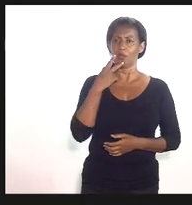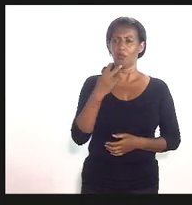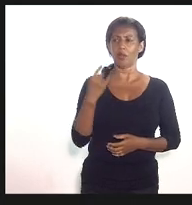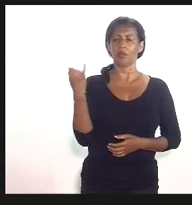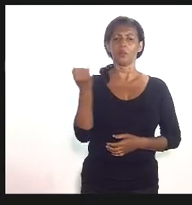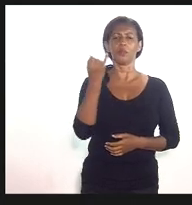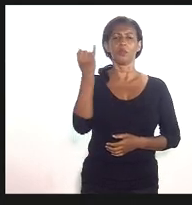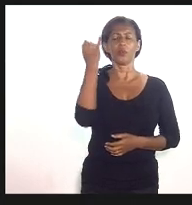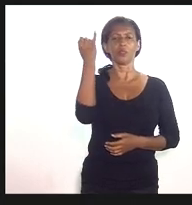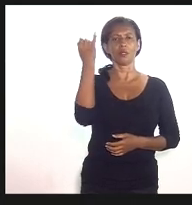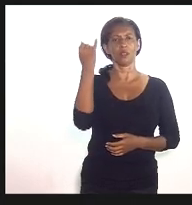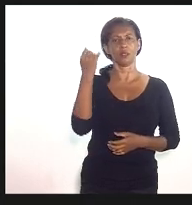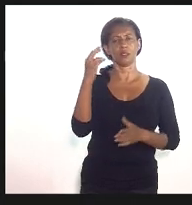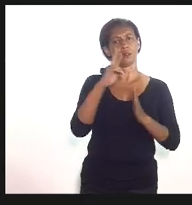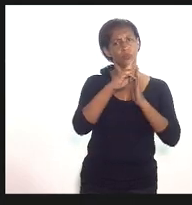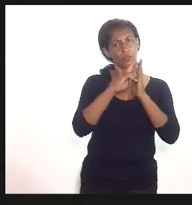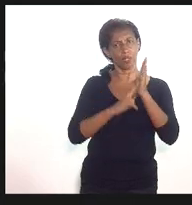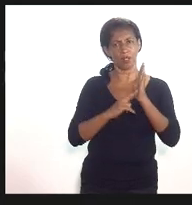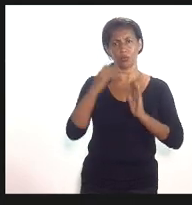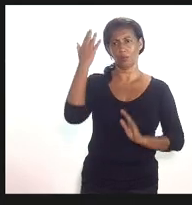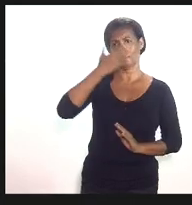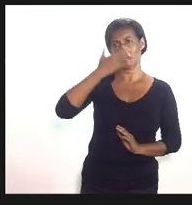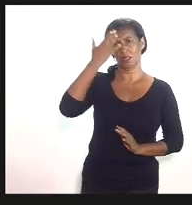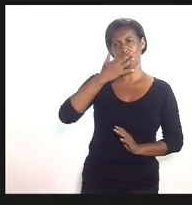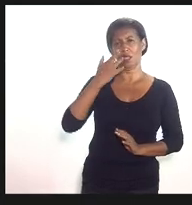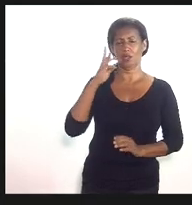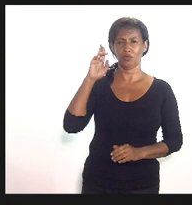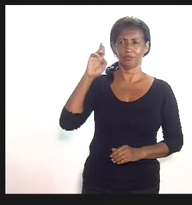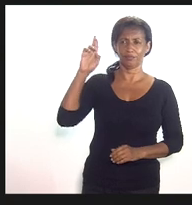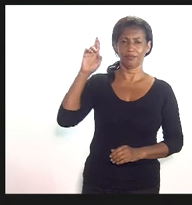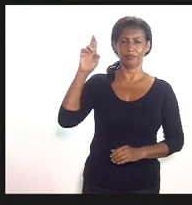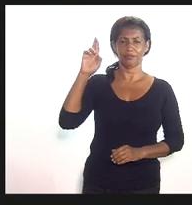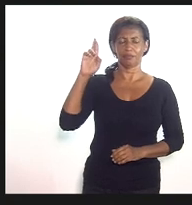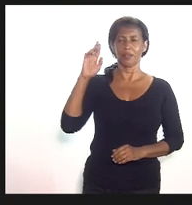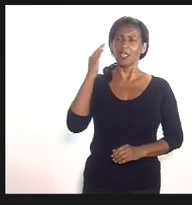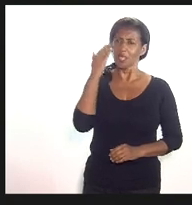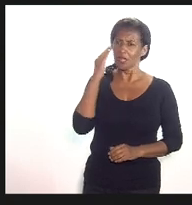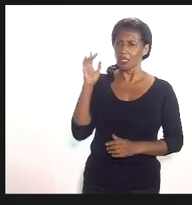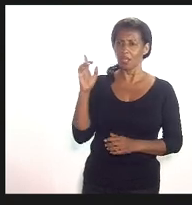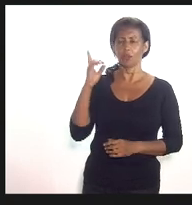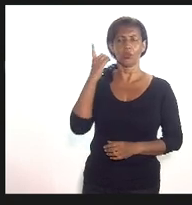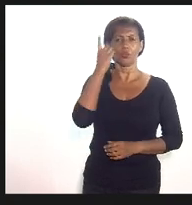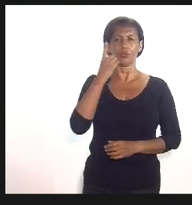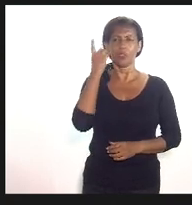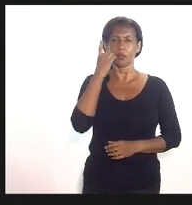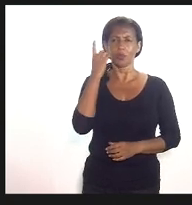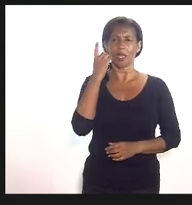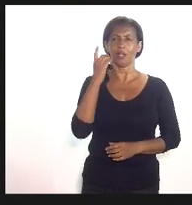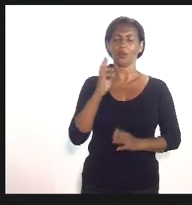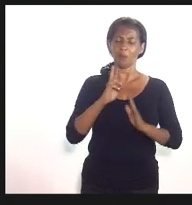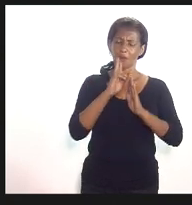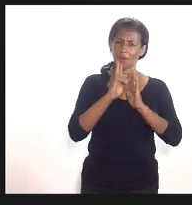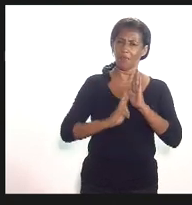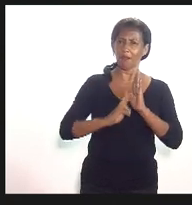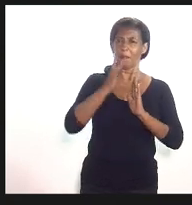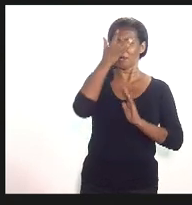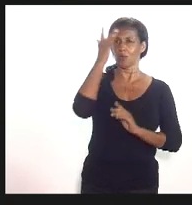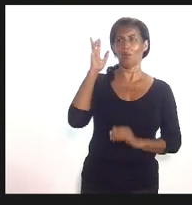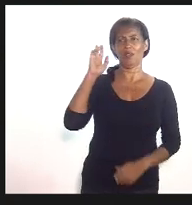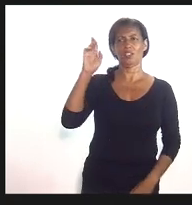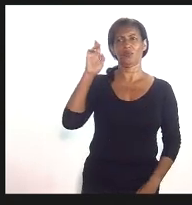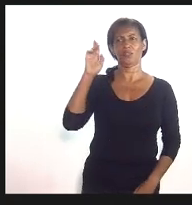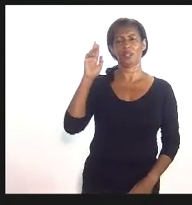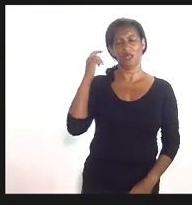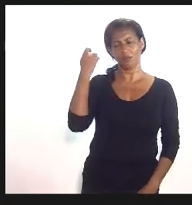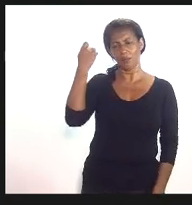importância do relator presente. Entendo as circunstâncias do deputado Luiz Paulo, mas considero que é fundamental o relator presente. É, no caso em